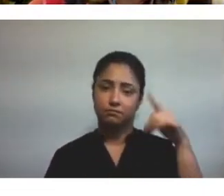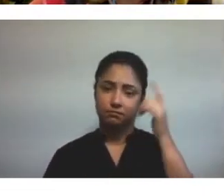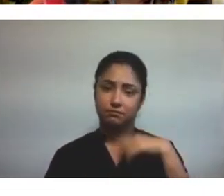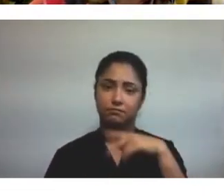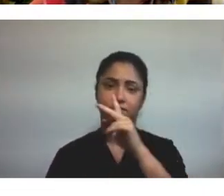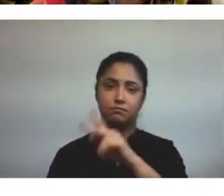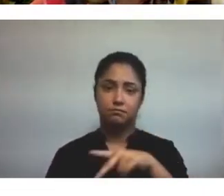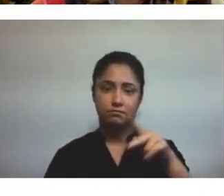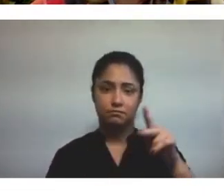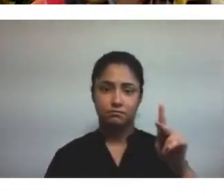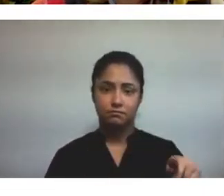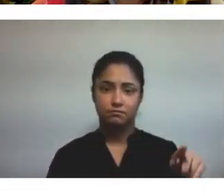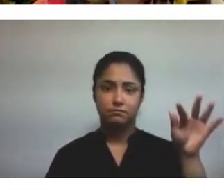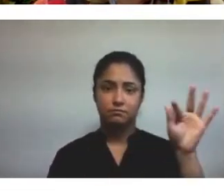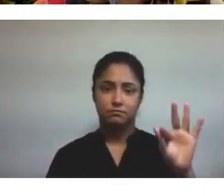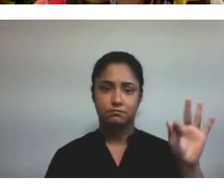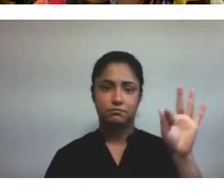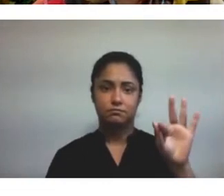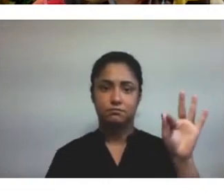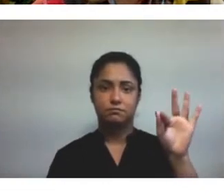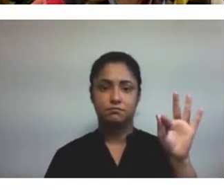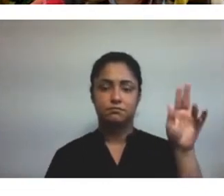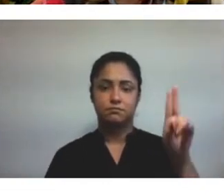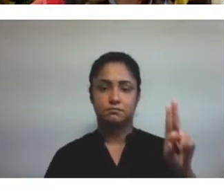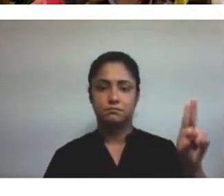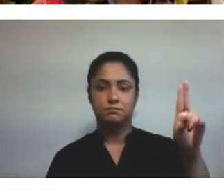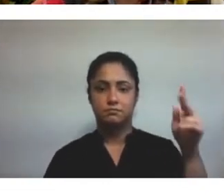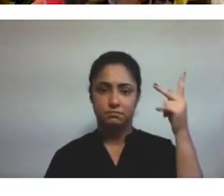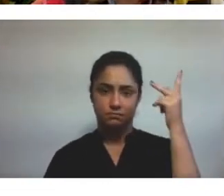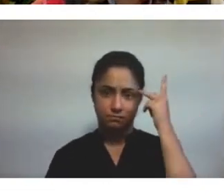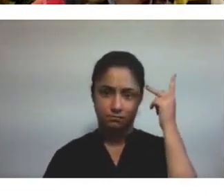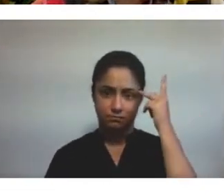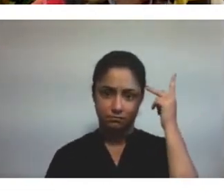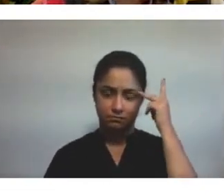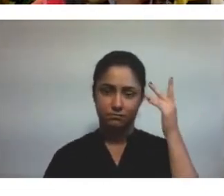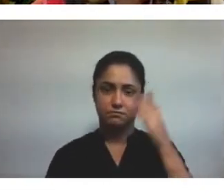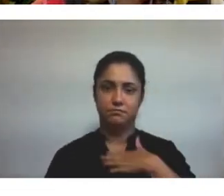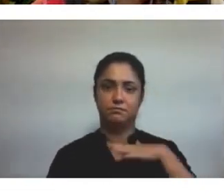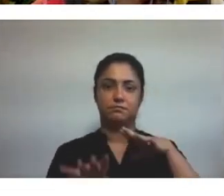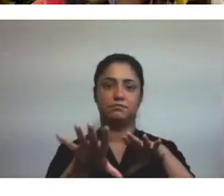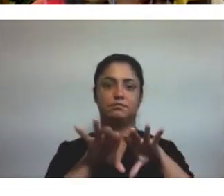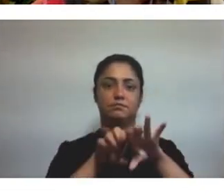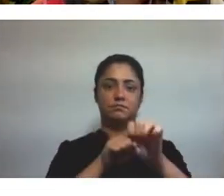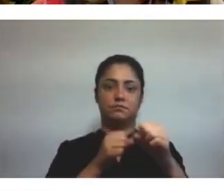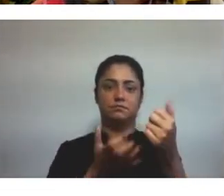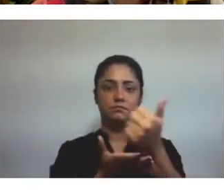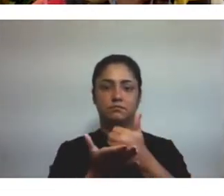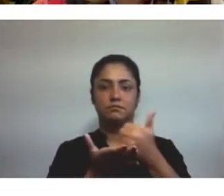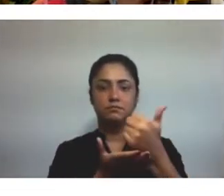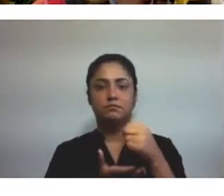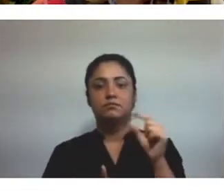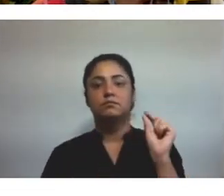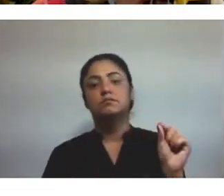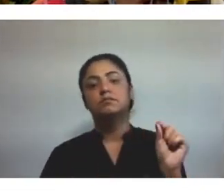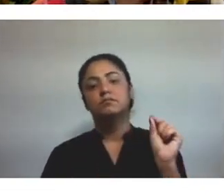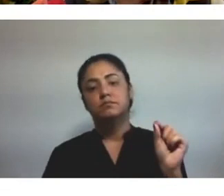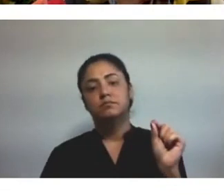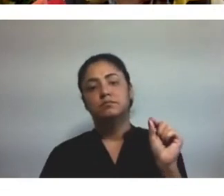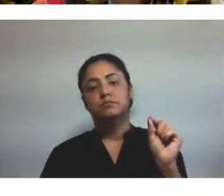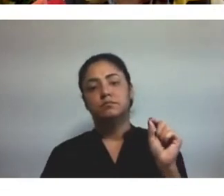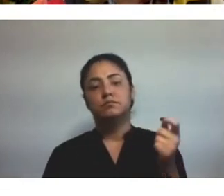de Ribeirão Preto, da Universidade de São Paulo, e a minha formação de base, é uma formação em biblioteconomia